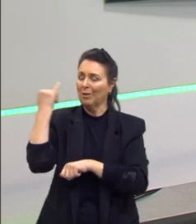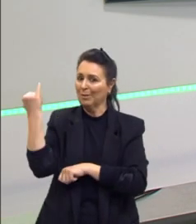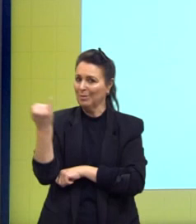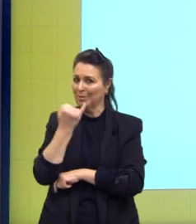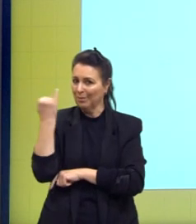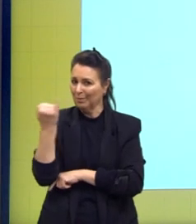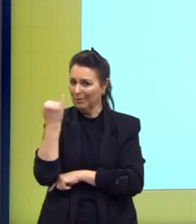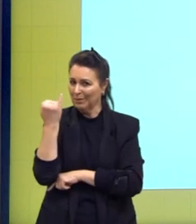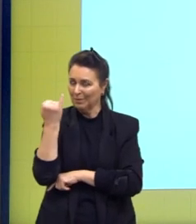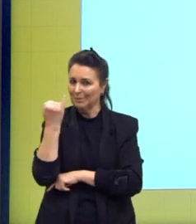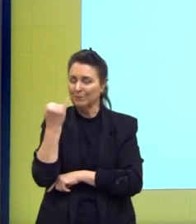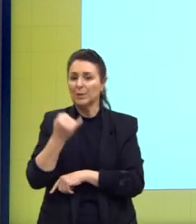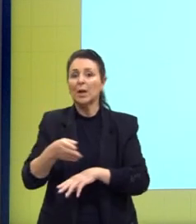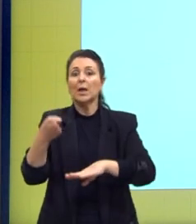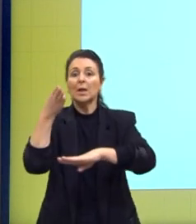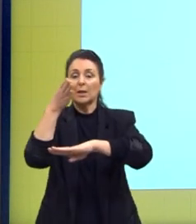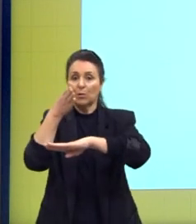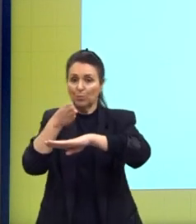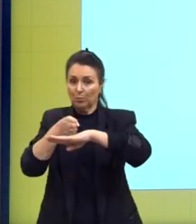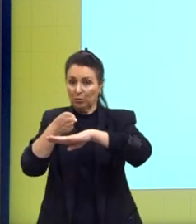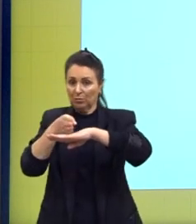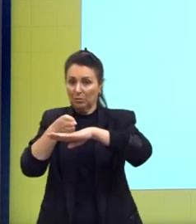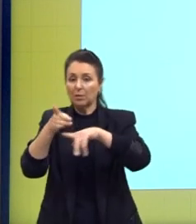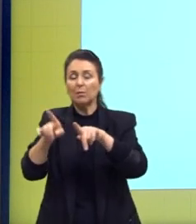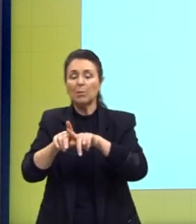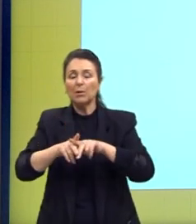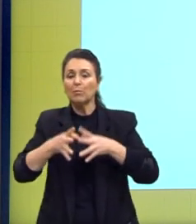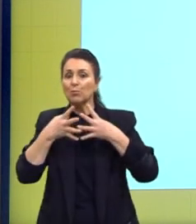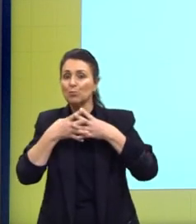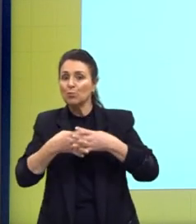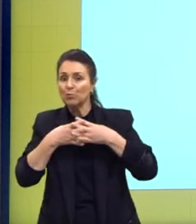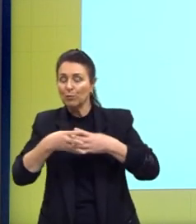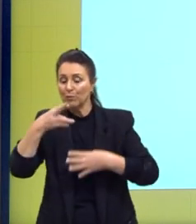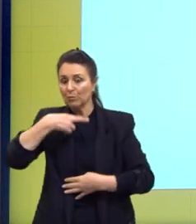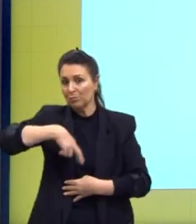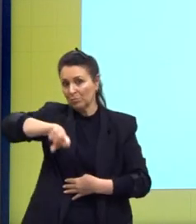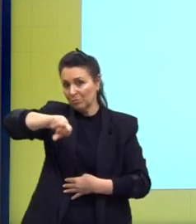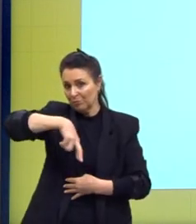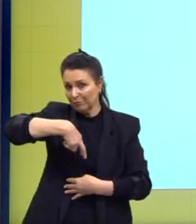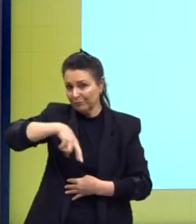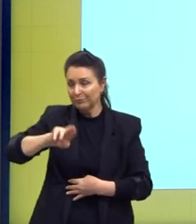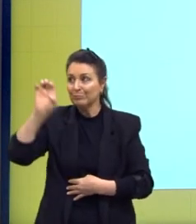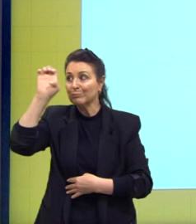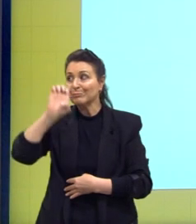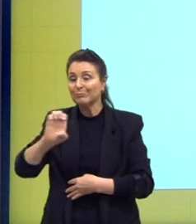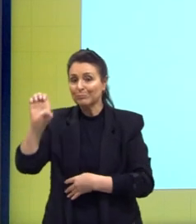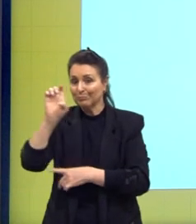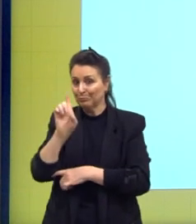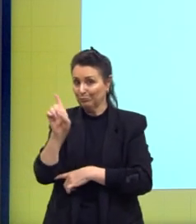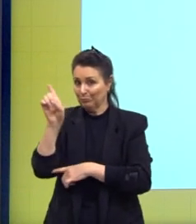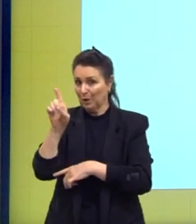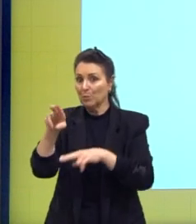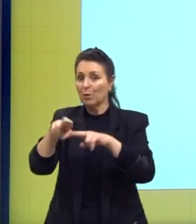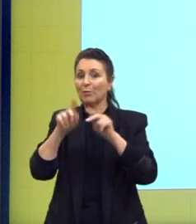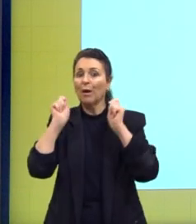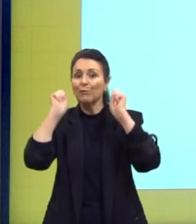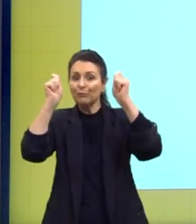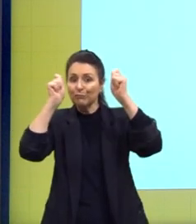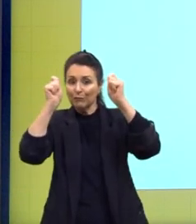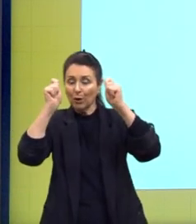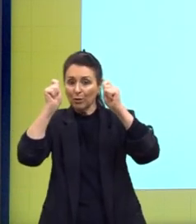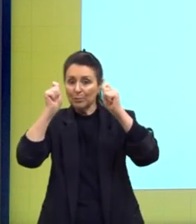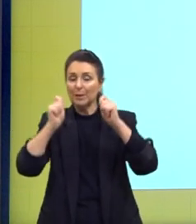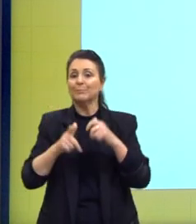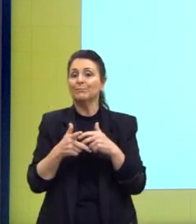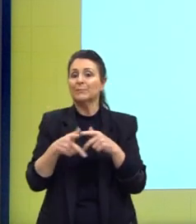e na idade moderna também houveram muitos conflitos religiosos na Europa pela reforma protestante